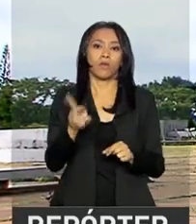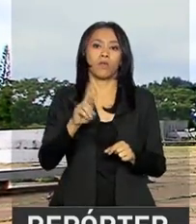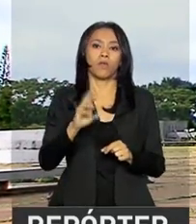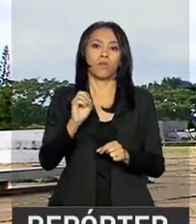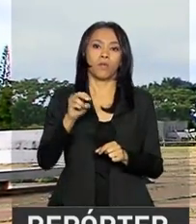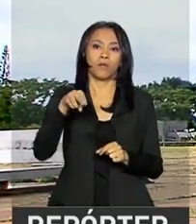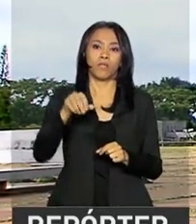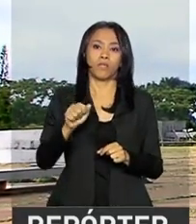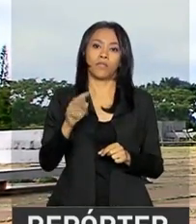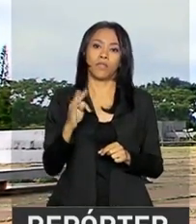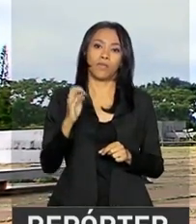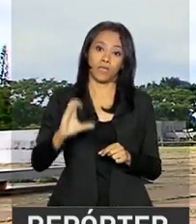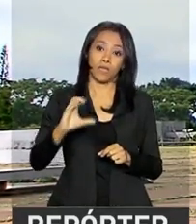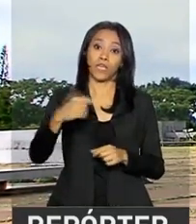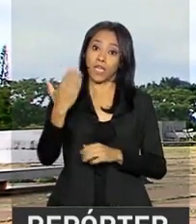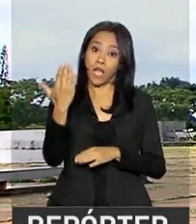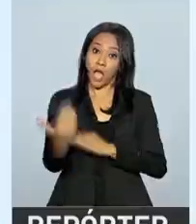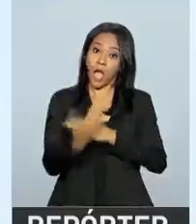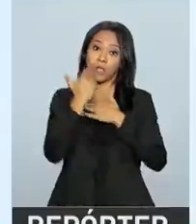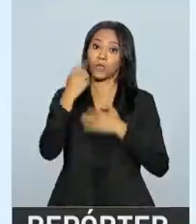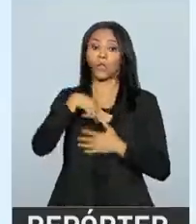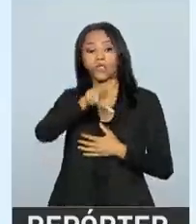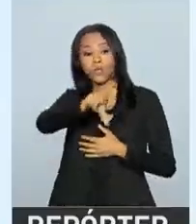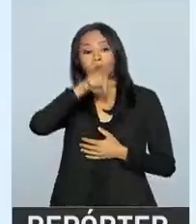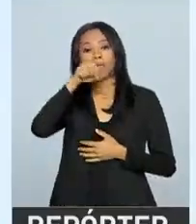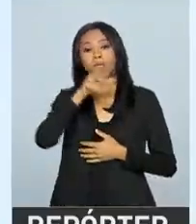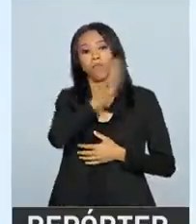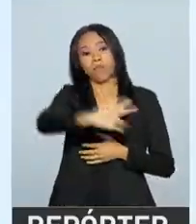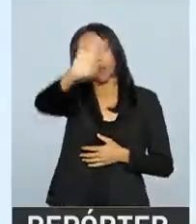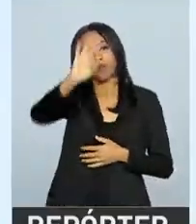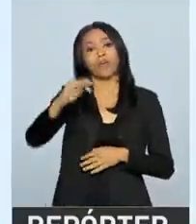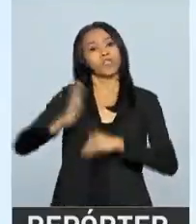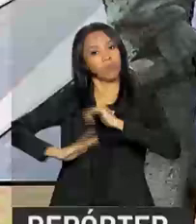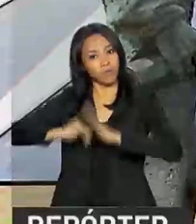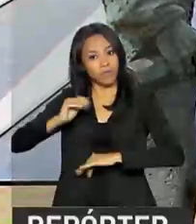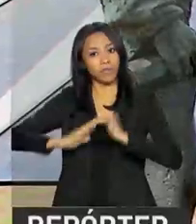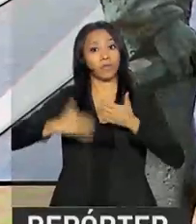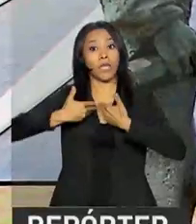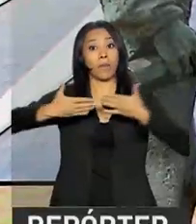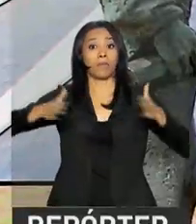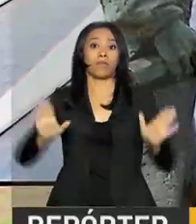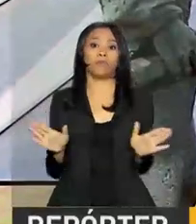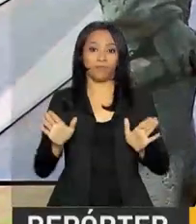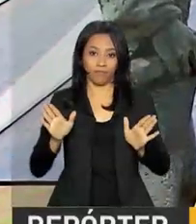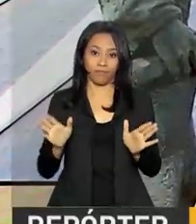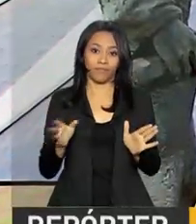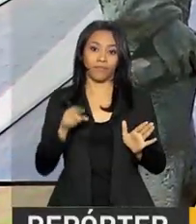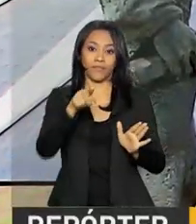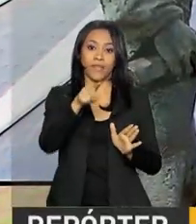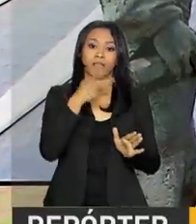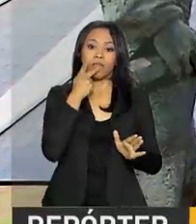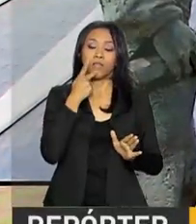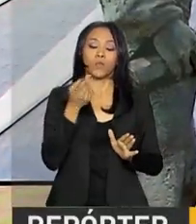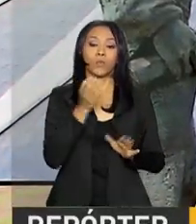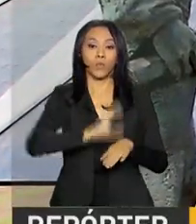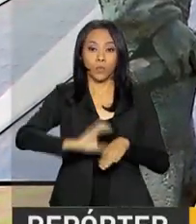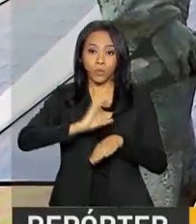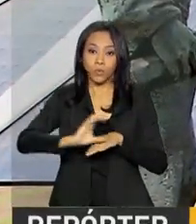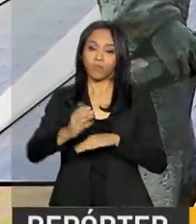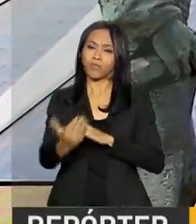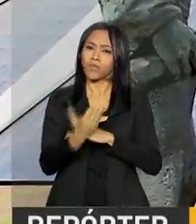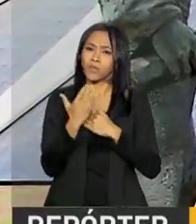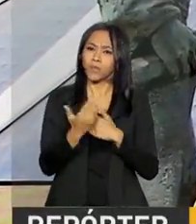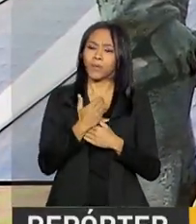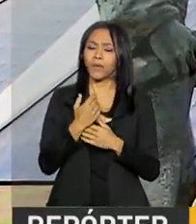na escolha da faculdade e da profissão e abriu as portas para o futuro. O curso me ajudou bastante a criar